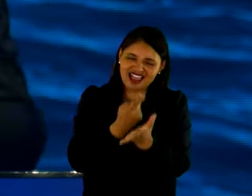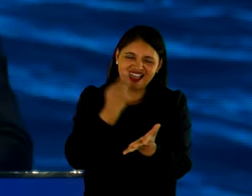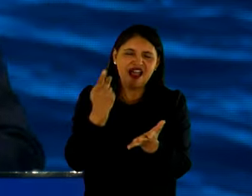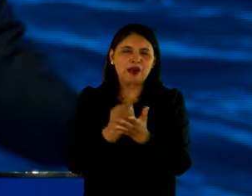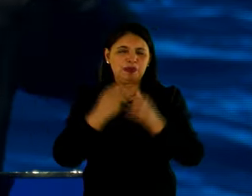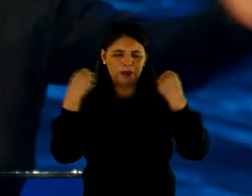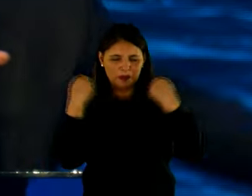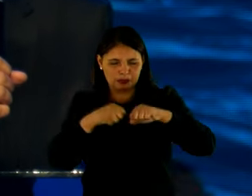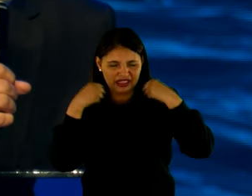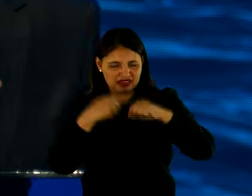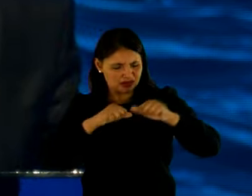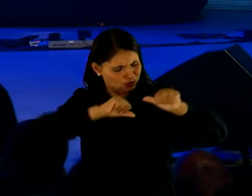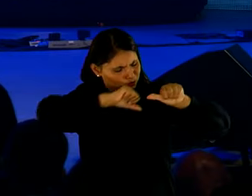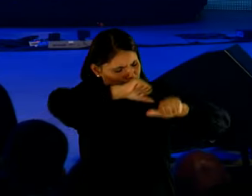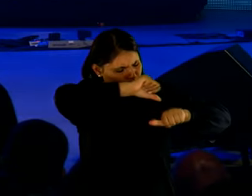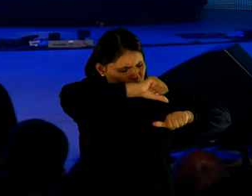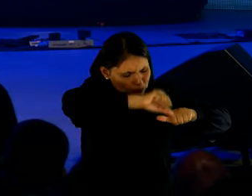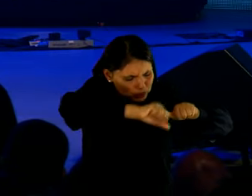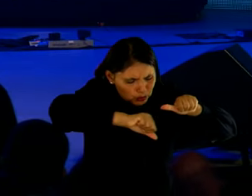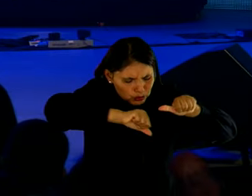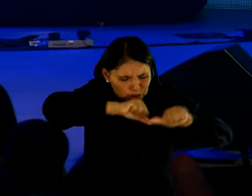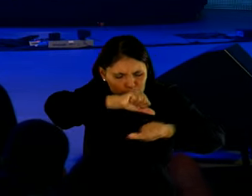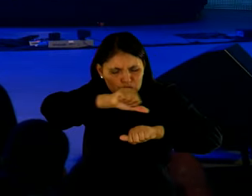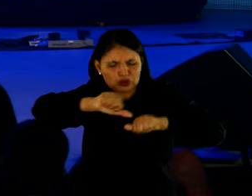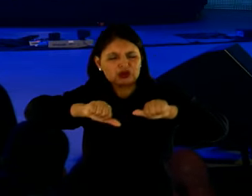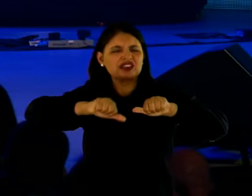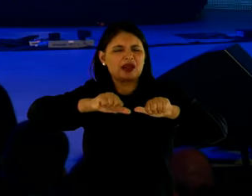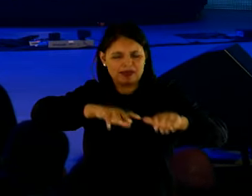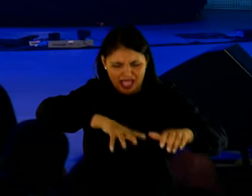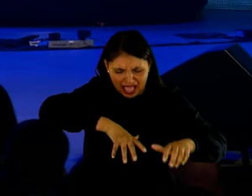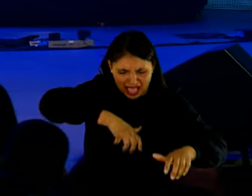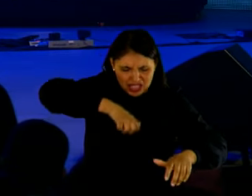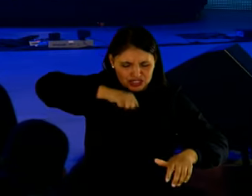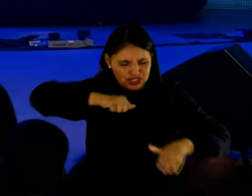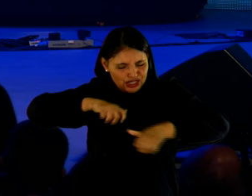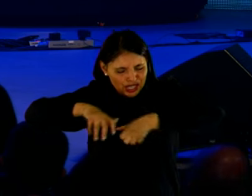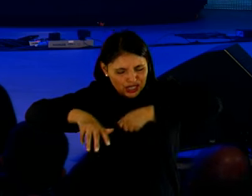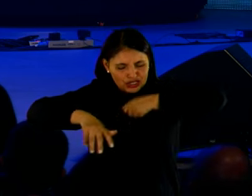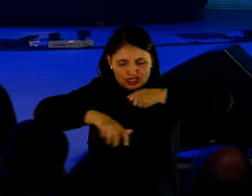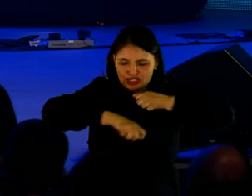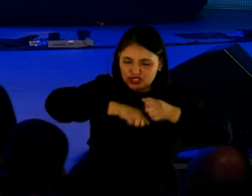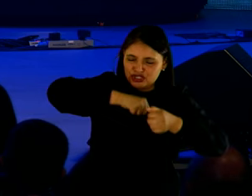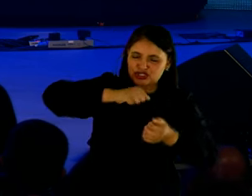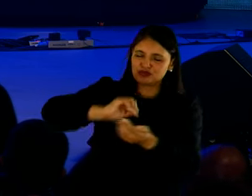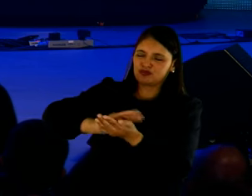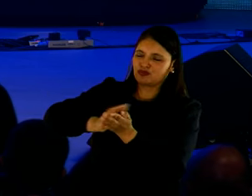tá atrasando a minha caminhada para o céu. Joga fora, meu irmão.